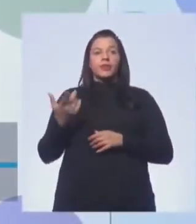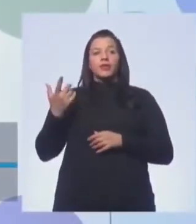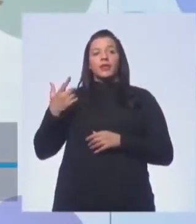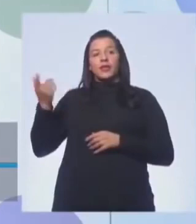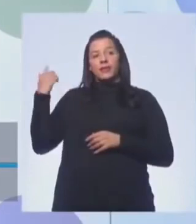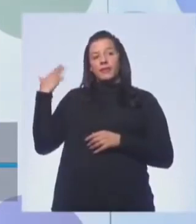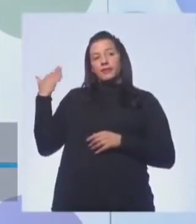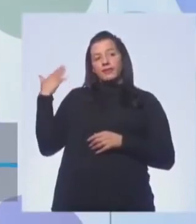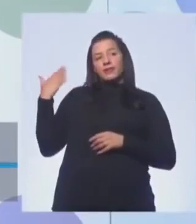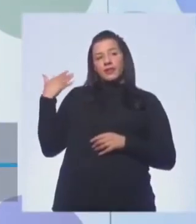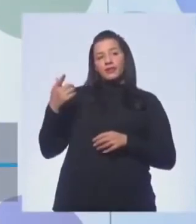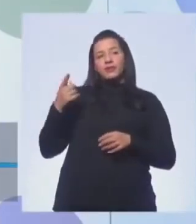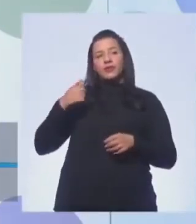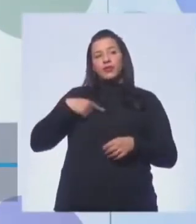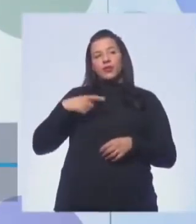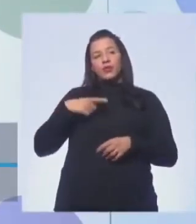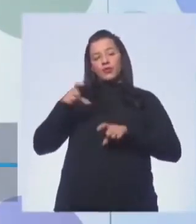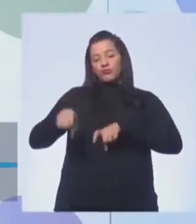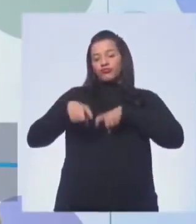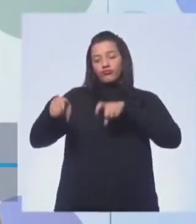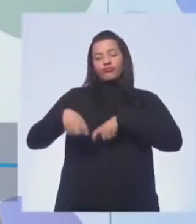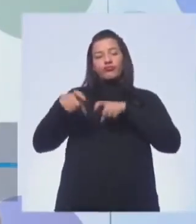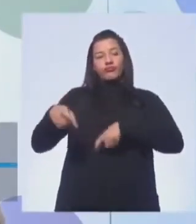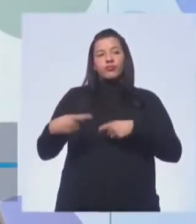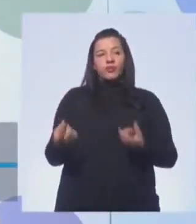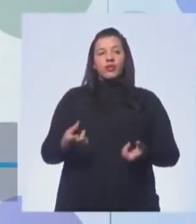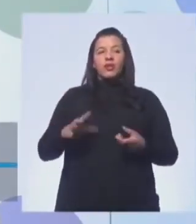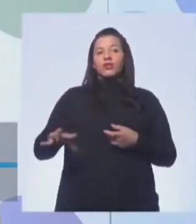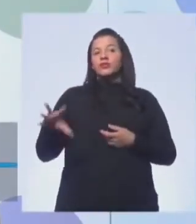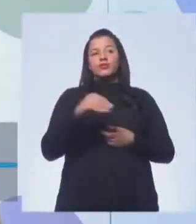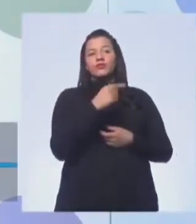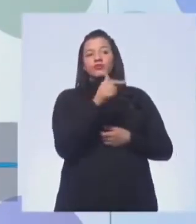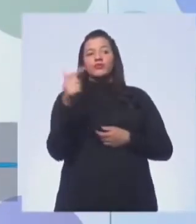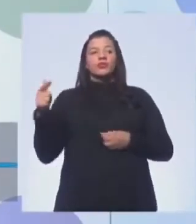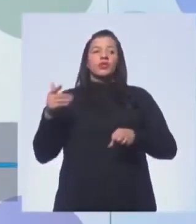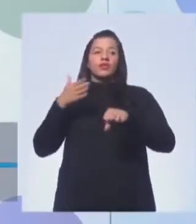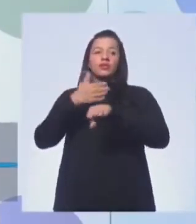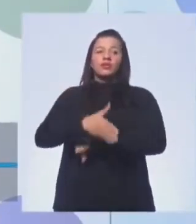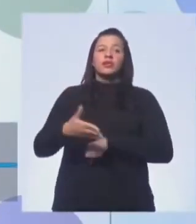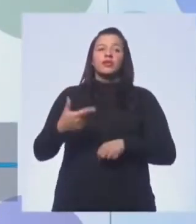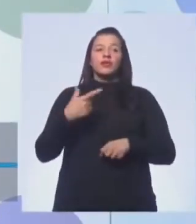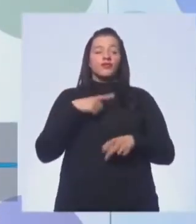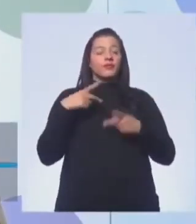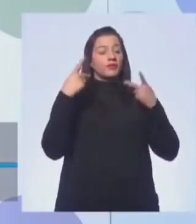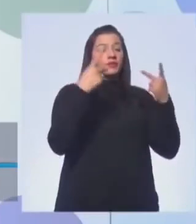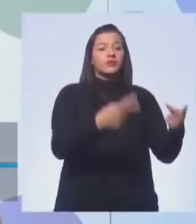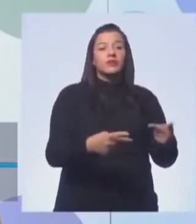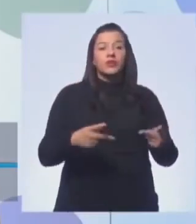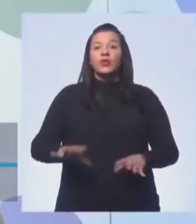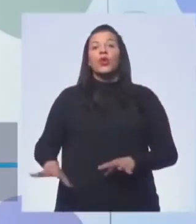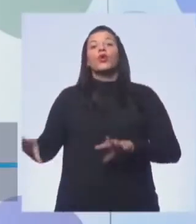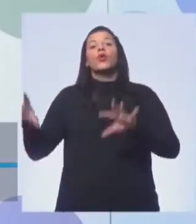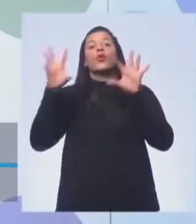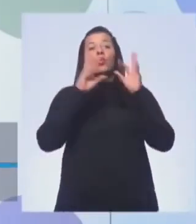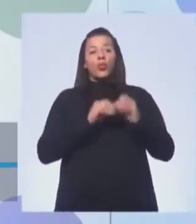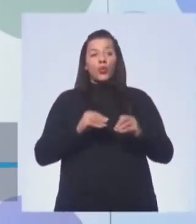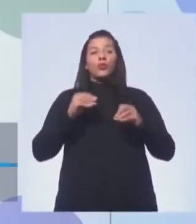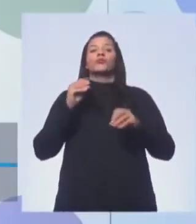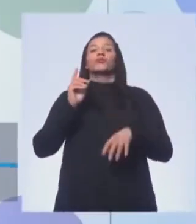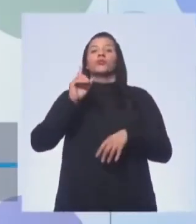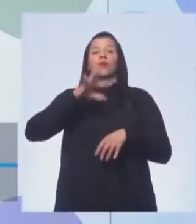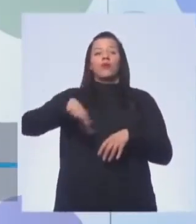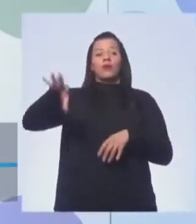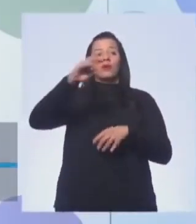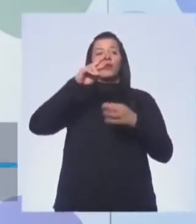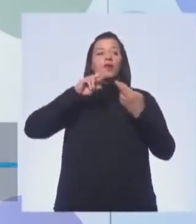até pouco tempo atrás, vamos dizer assim, e a gente não tinha muito acesso. Outro dia eu fui visitar meu pai. Todo mundo que é do sítio, a rede é